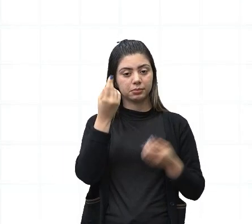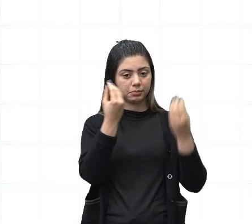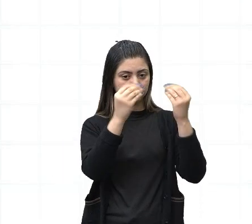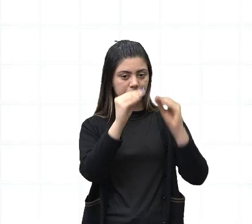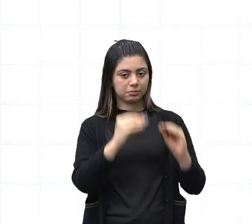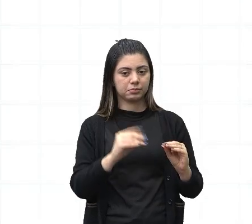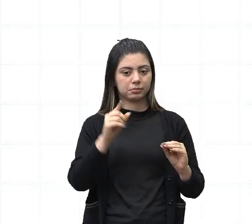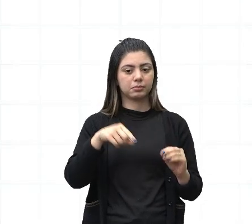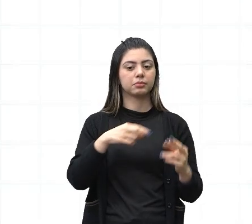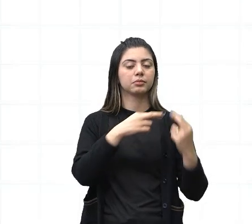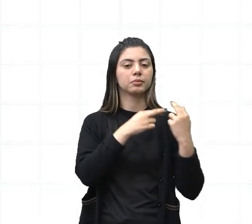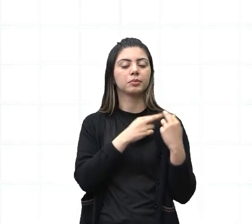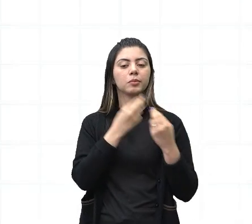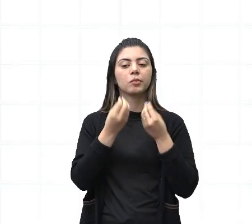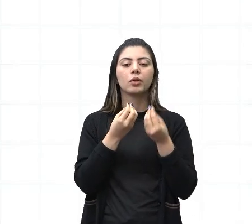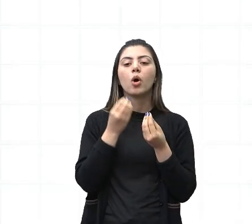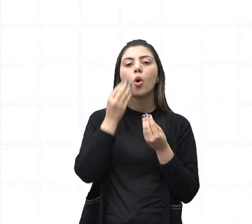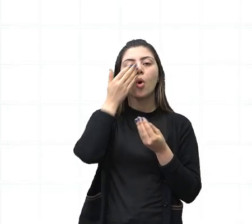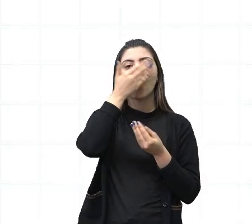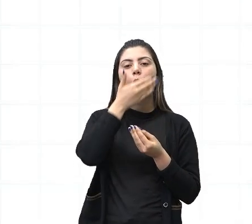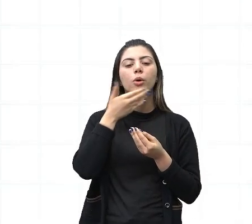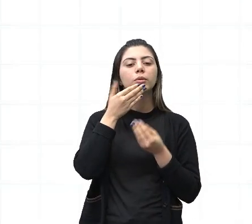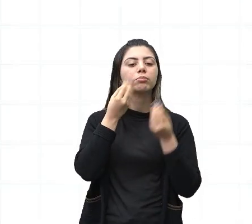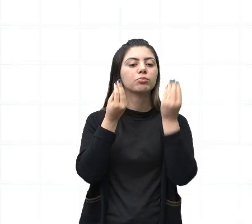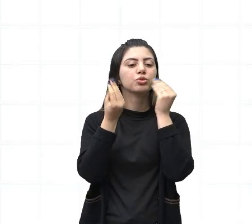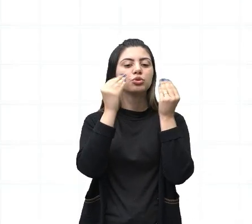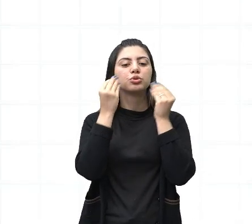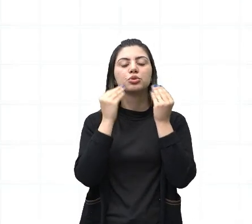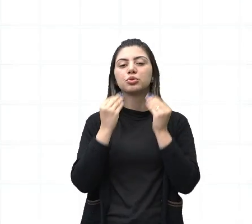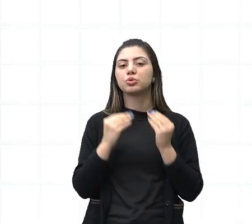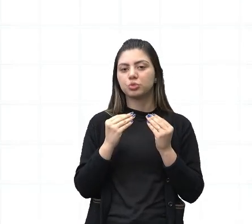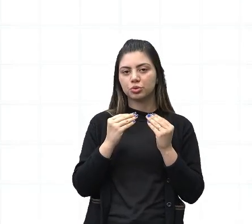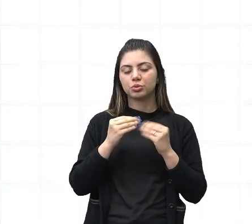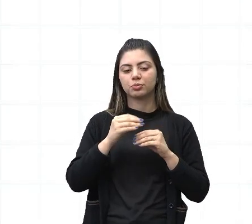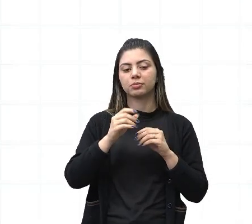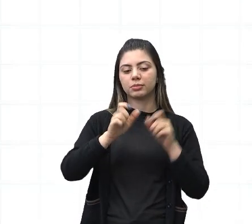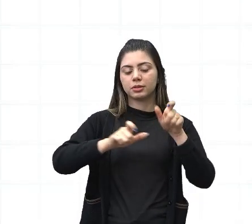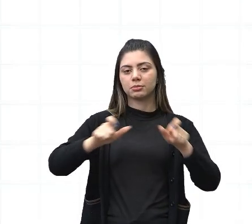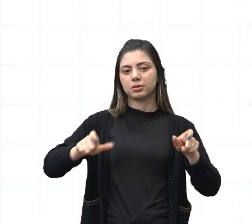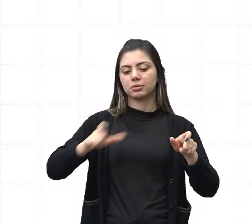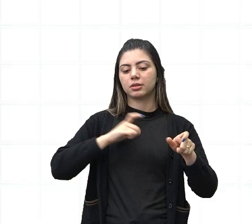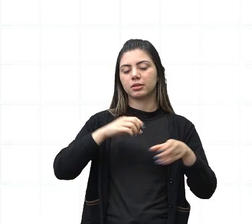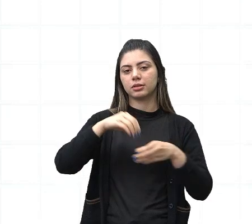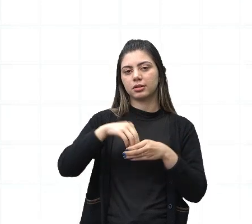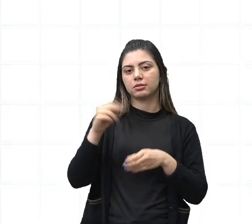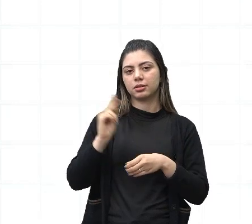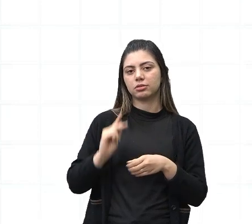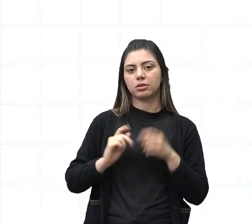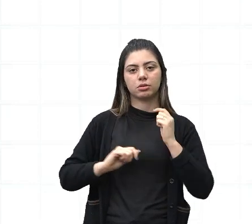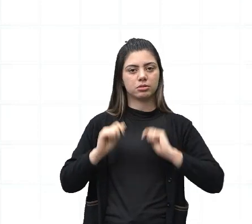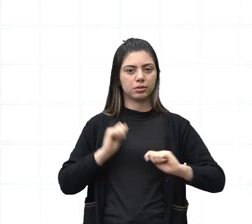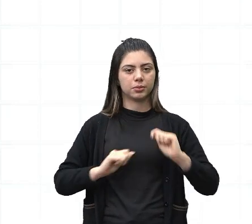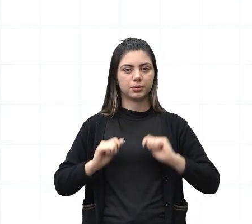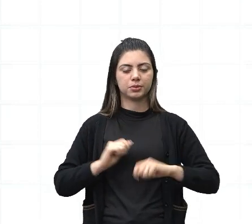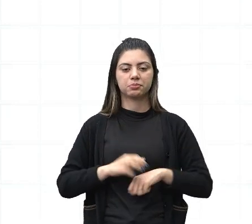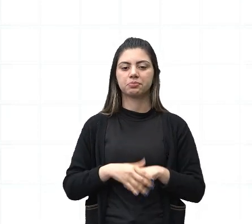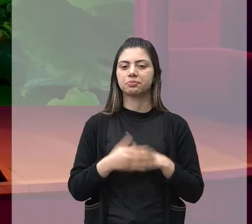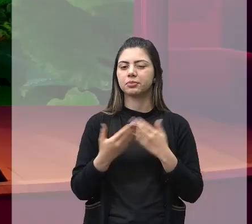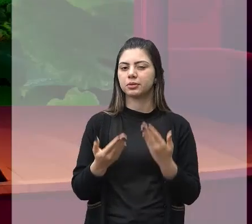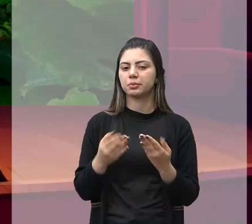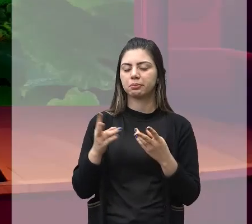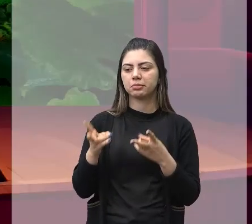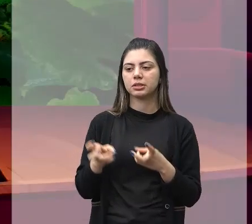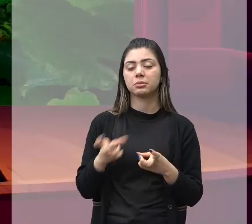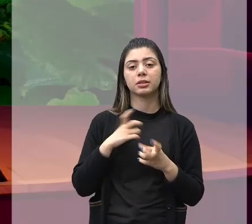o responsável pela pintura do rosto ou do corpo dos atores e atrizes. Então, esse processo